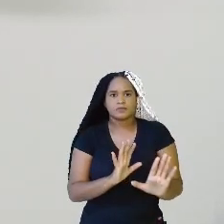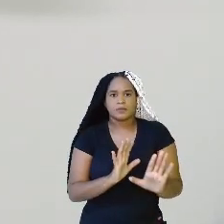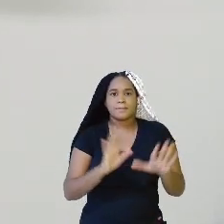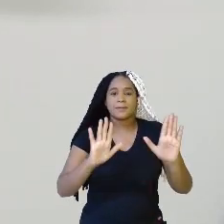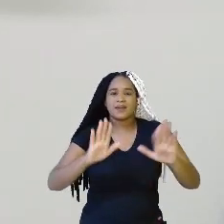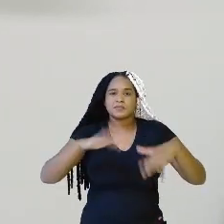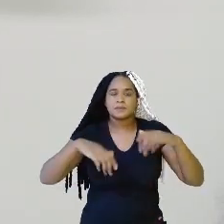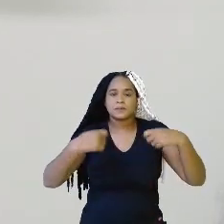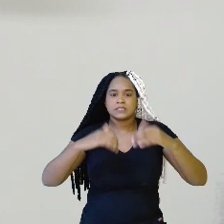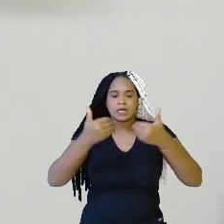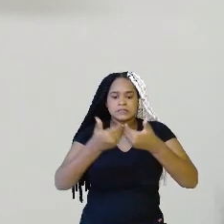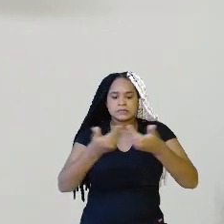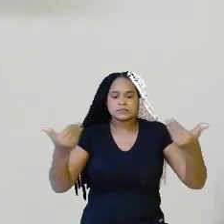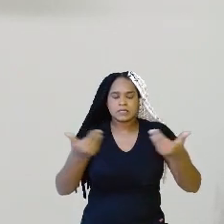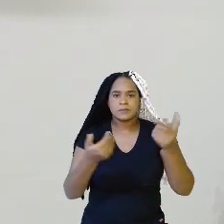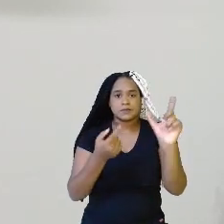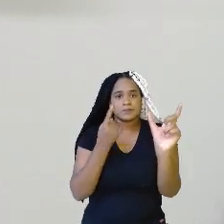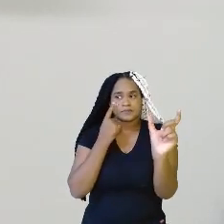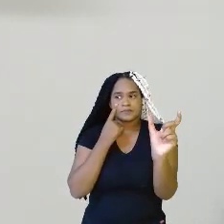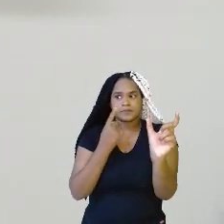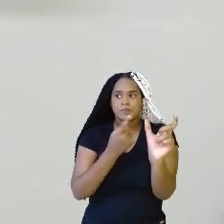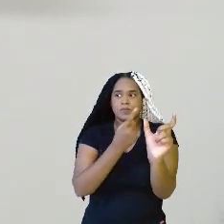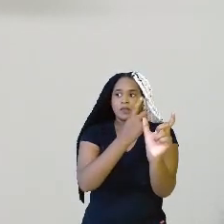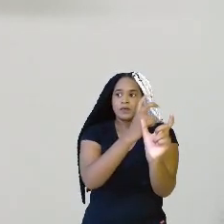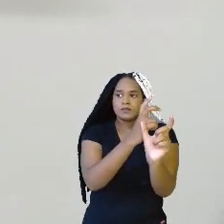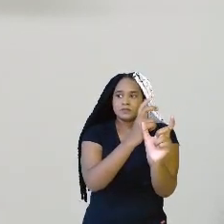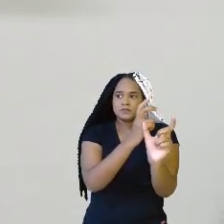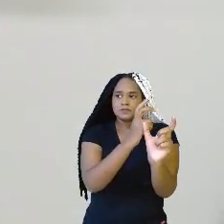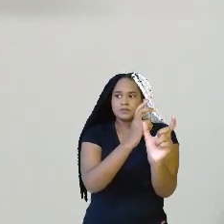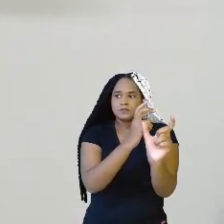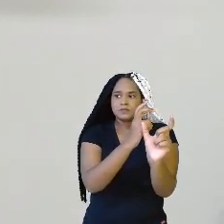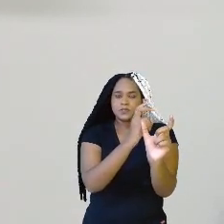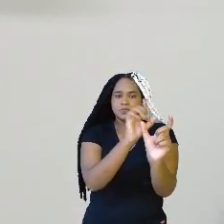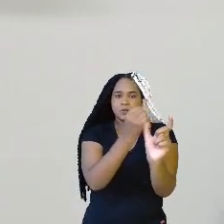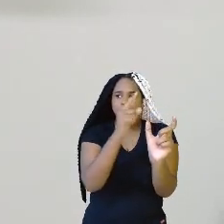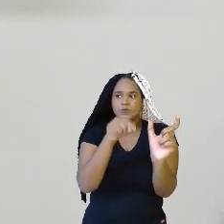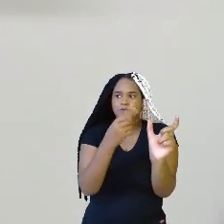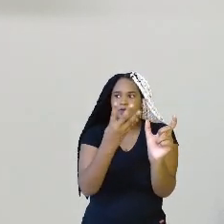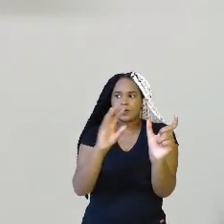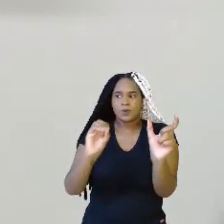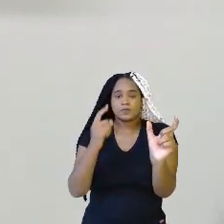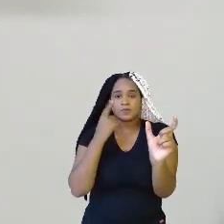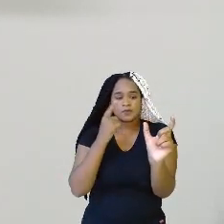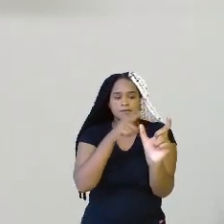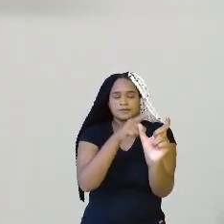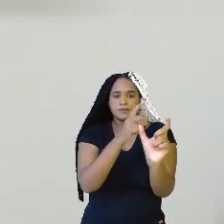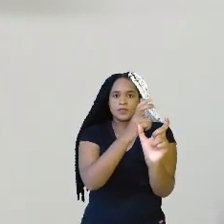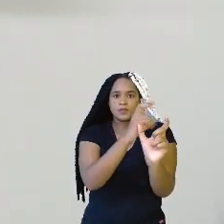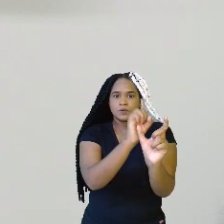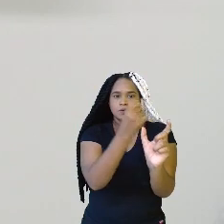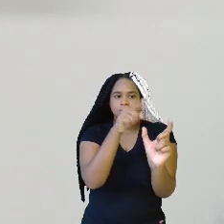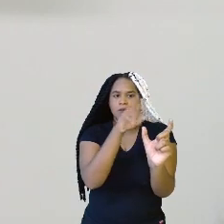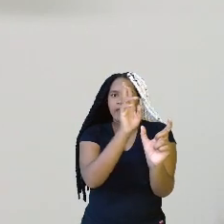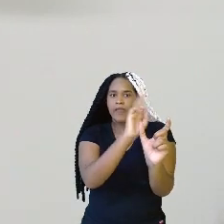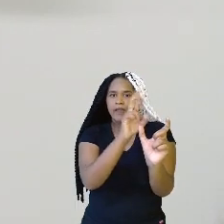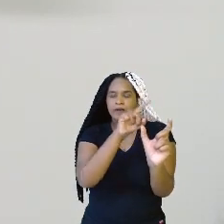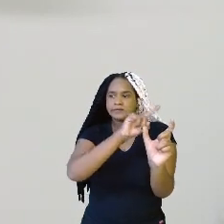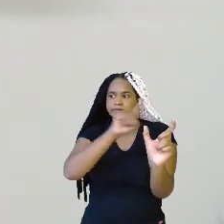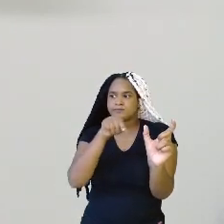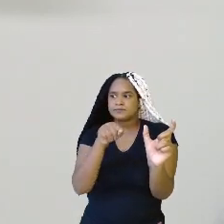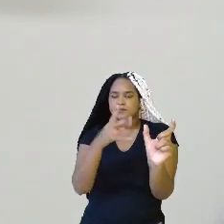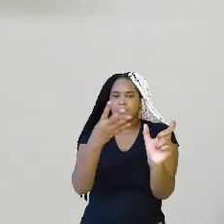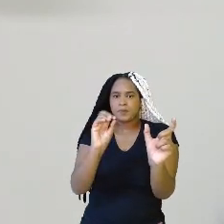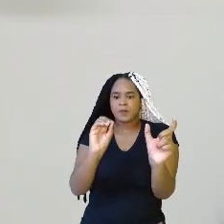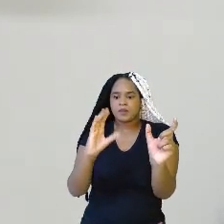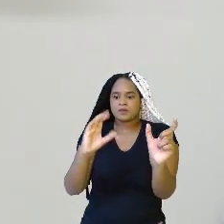da decimal. Nesse caso aqui, a gente divide o real e os centavos, certo?